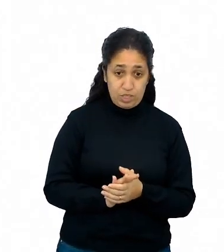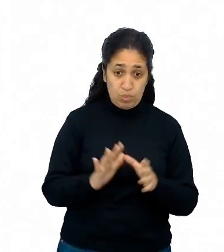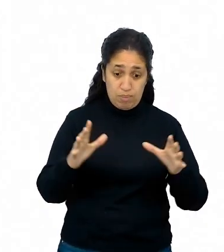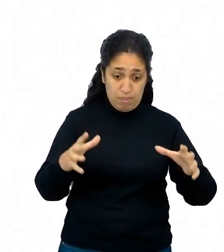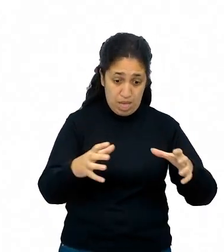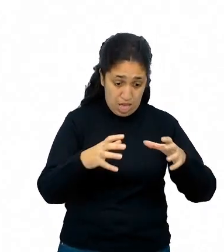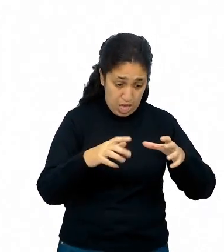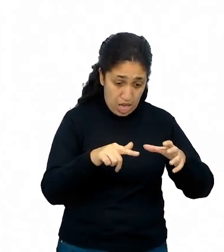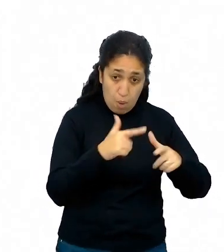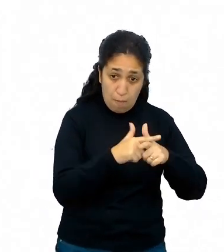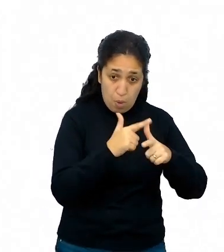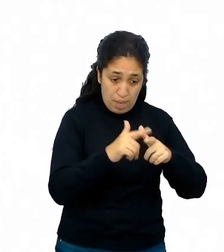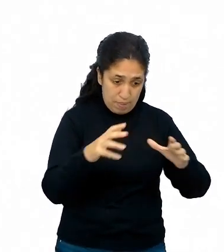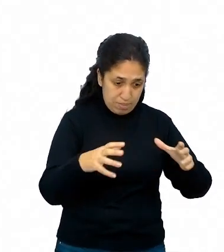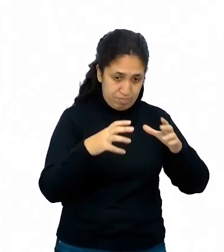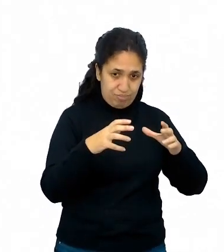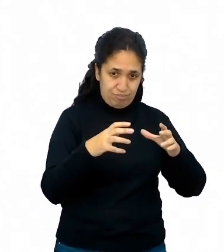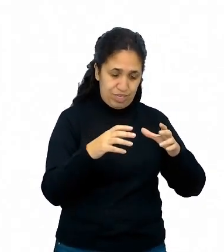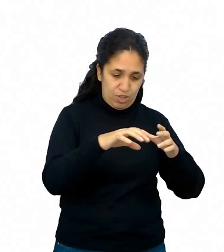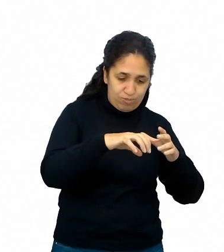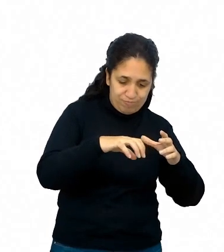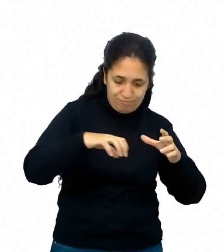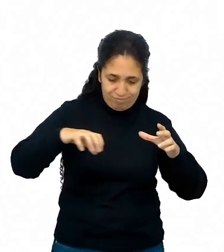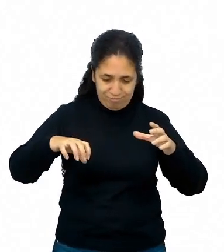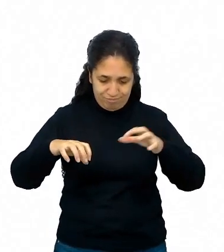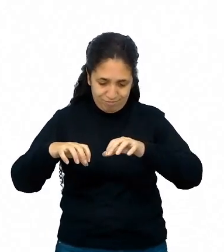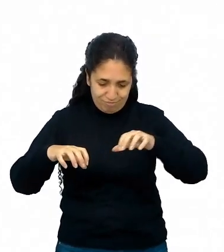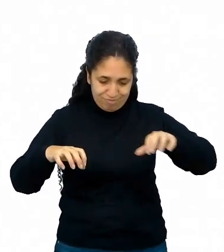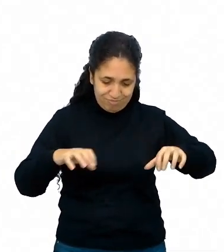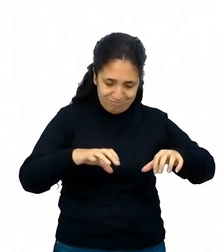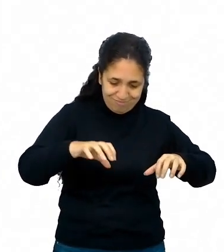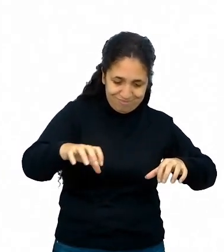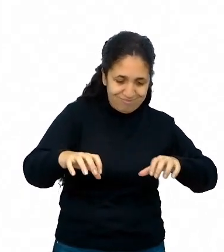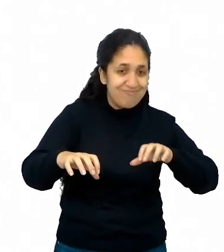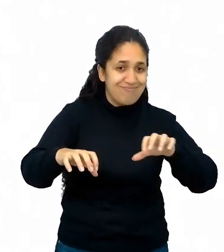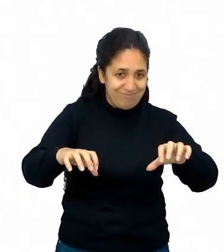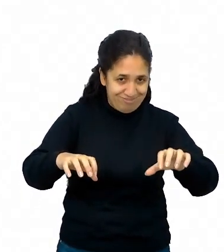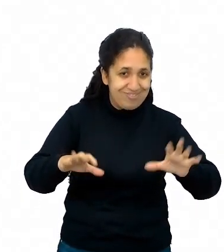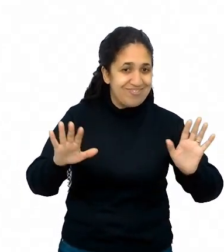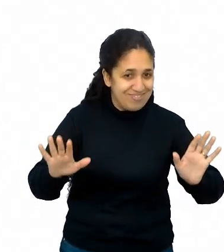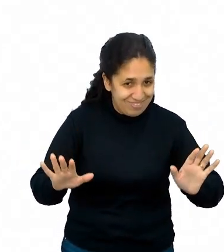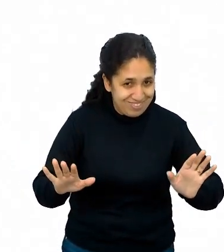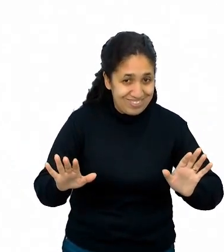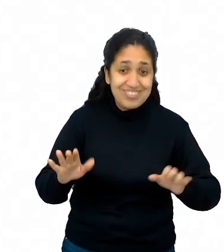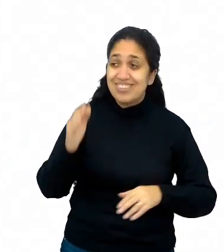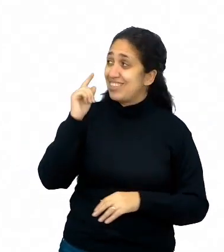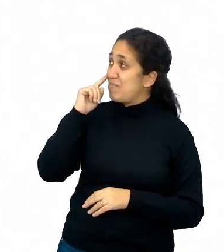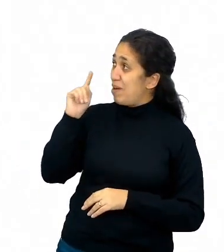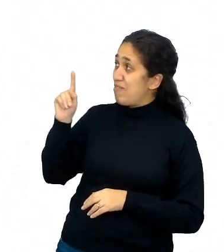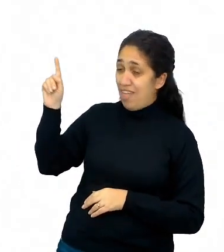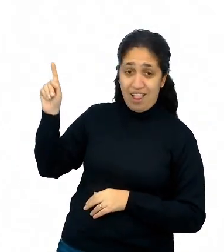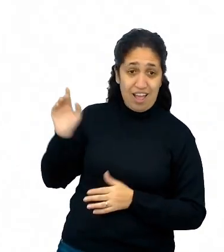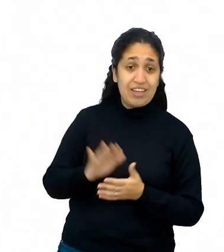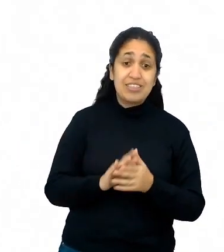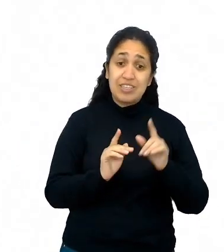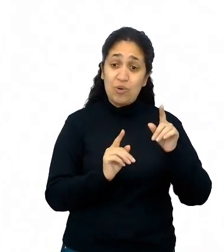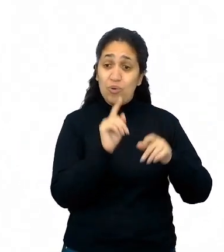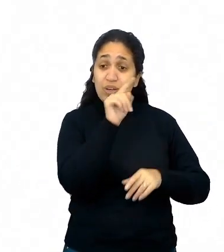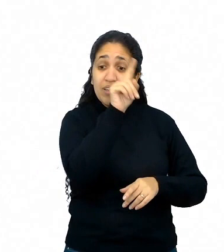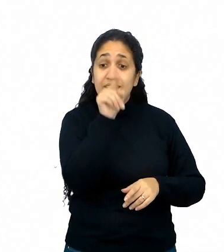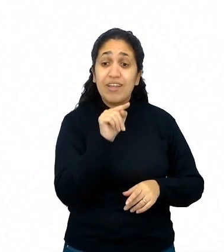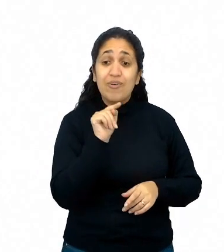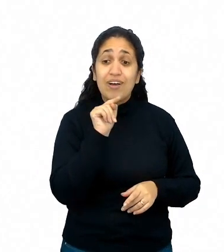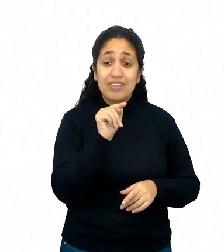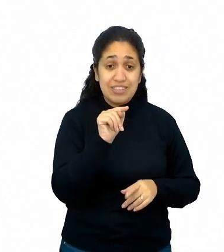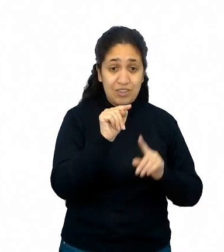o problema em vários pedacinhos menores. Então, vocês podem ver ali, tem o ponto de interrogação,